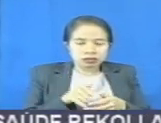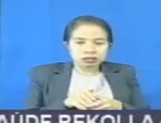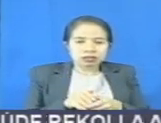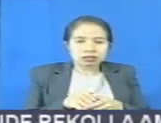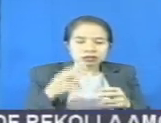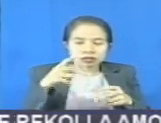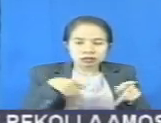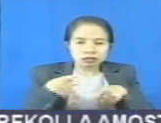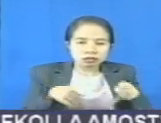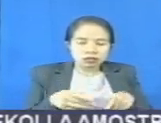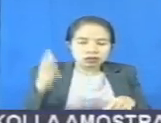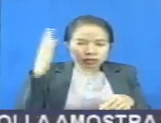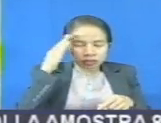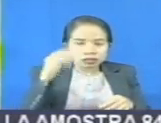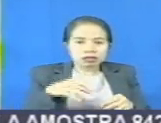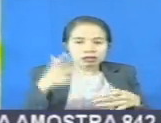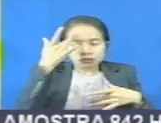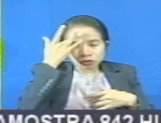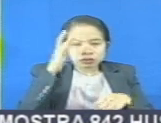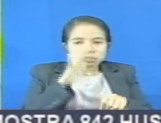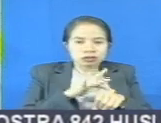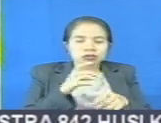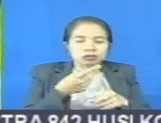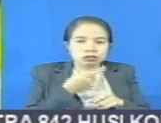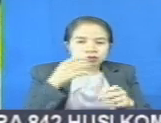onde detecta caso importado de vacinação